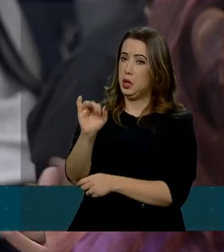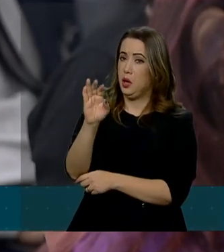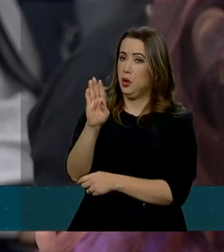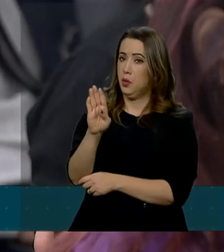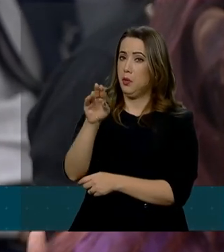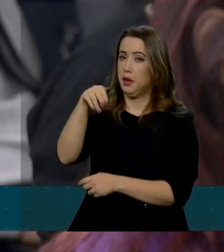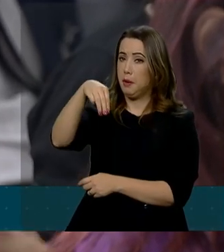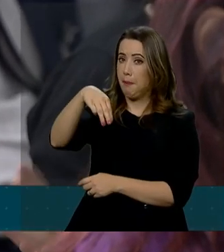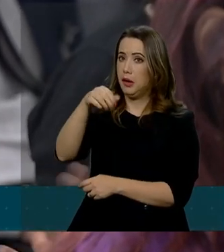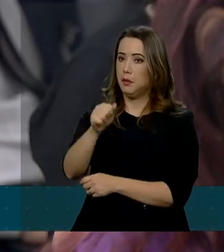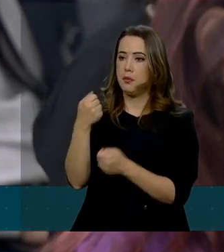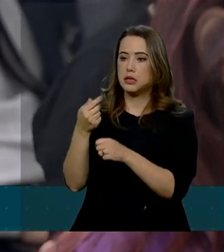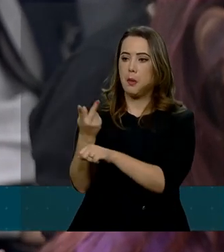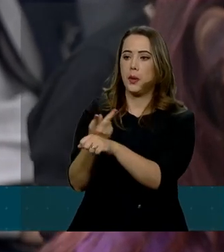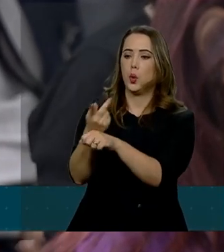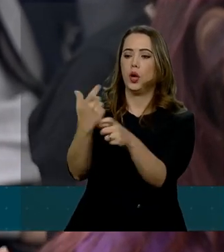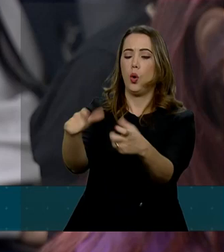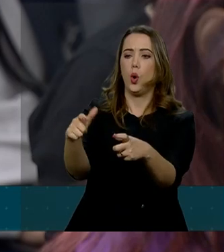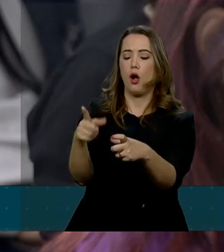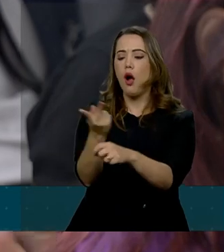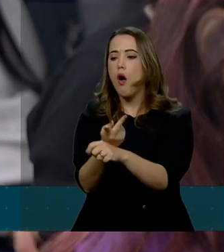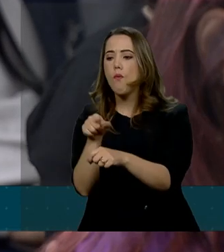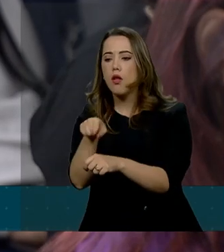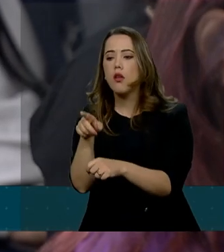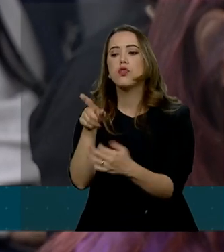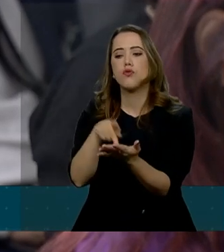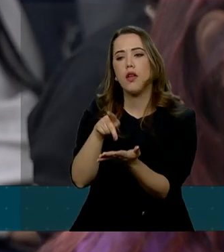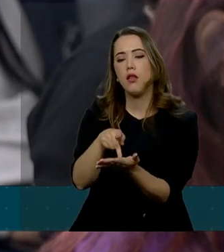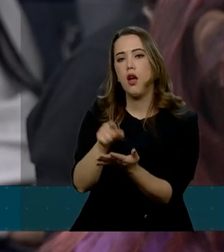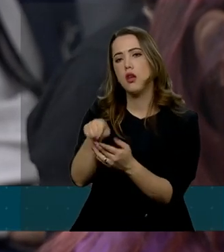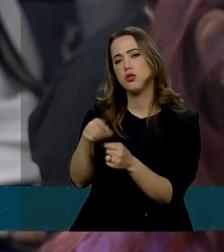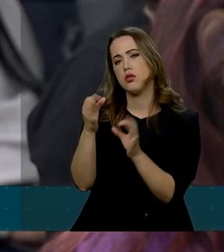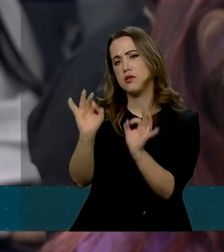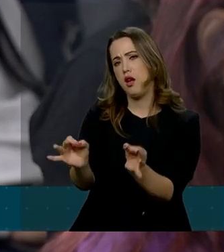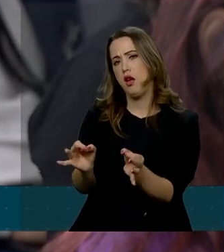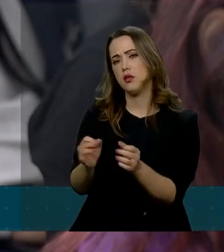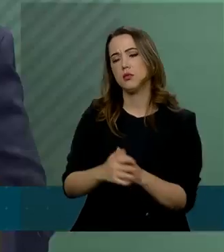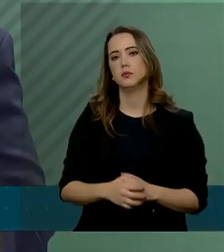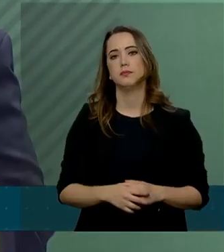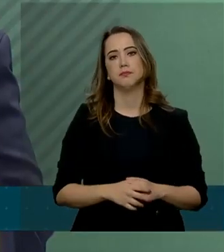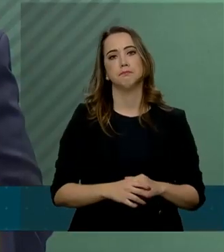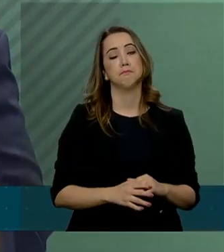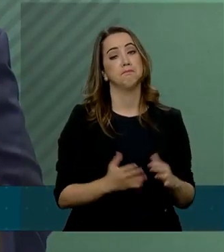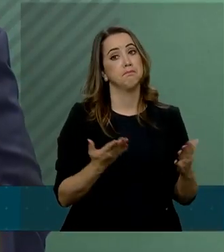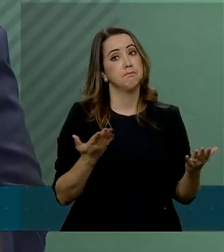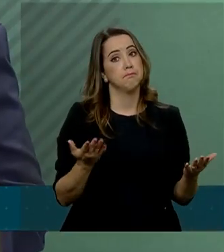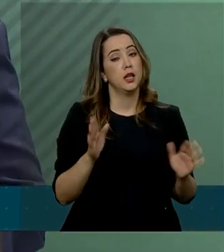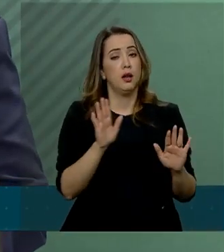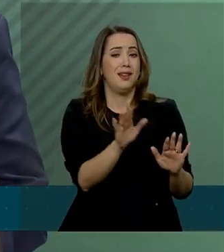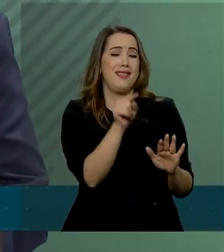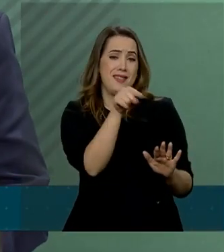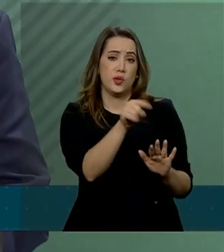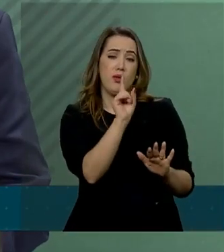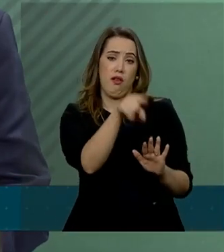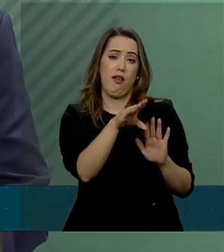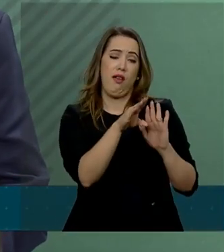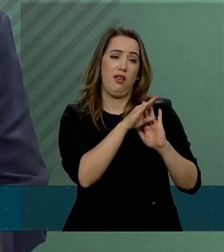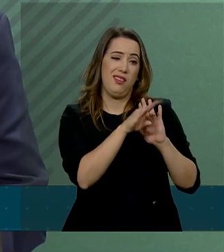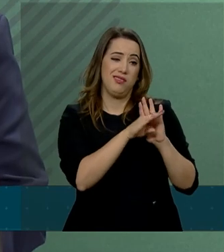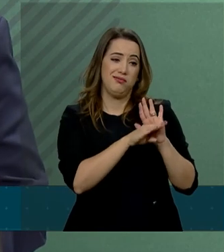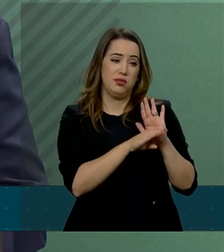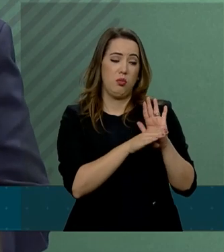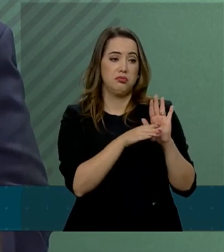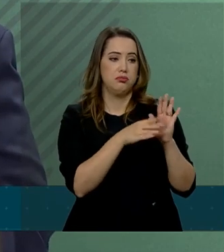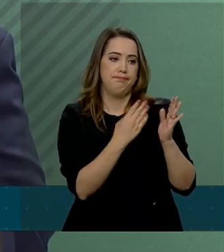tê-la e constatar enfim existe é algo mais concreto em relação a isso são processos que estão a ser